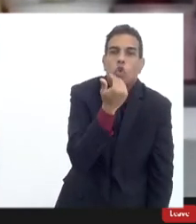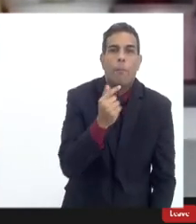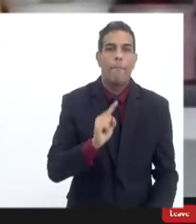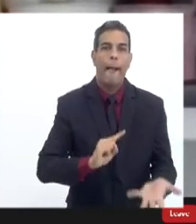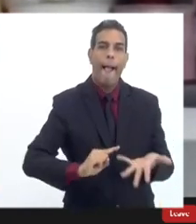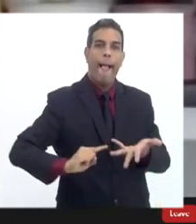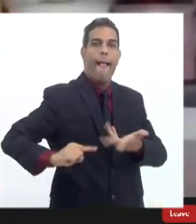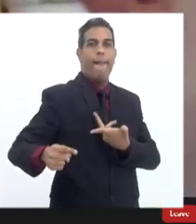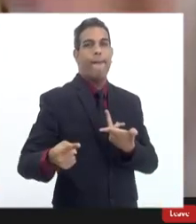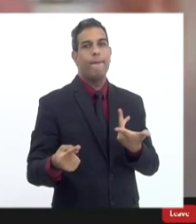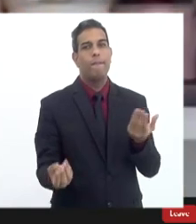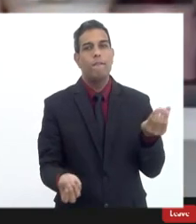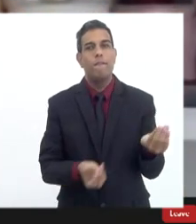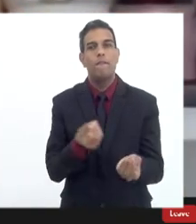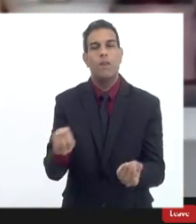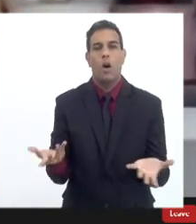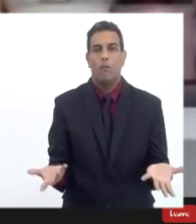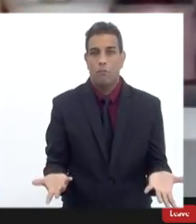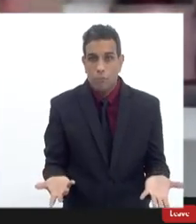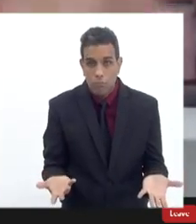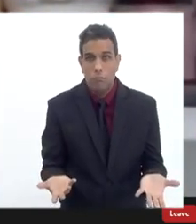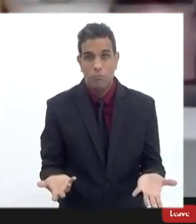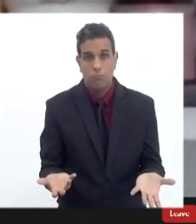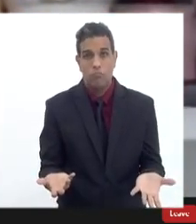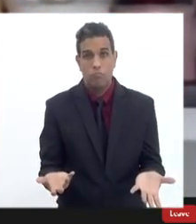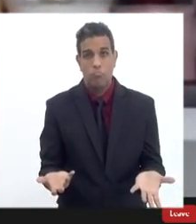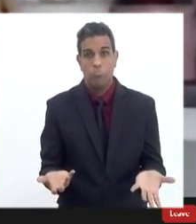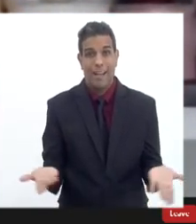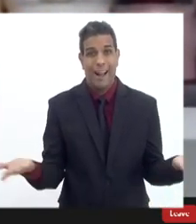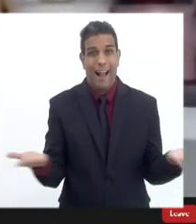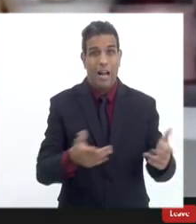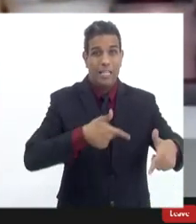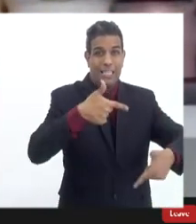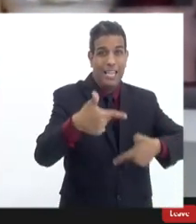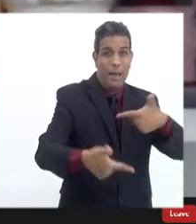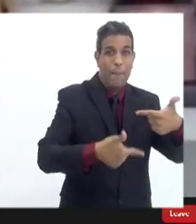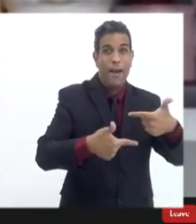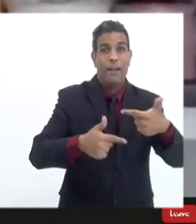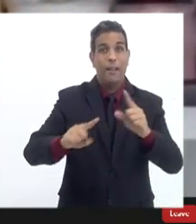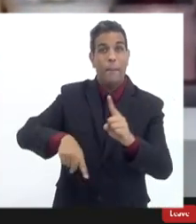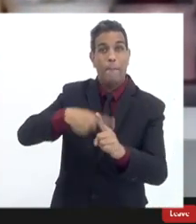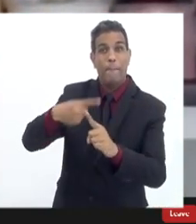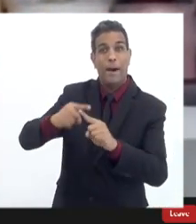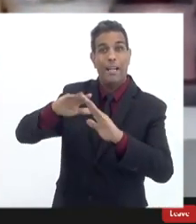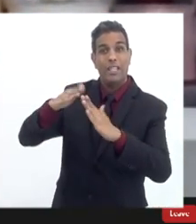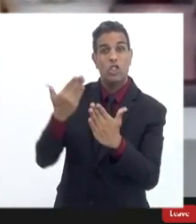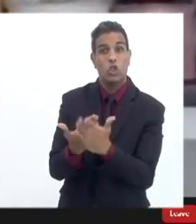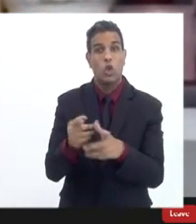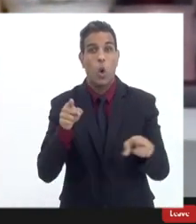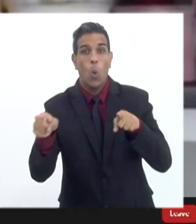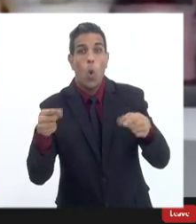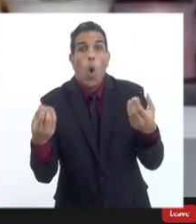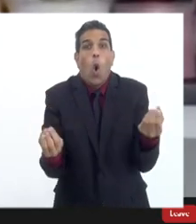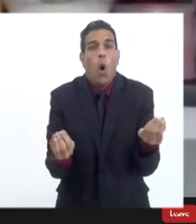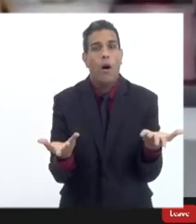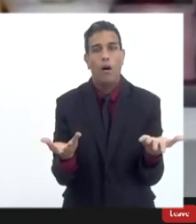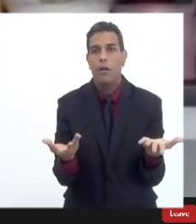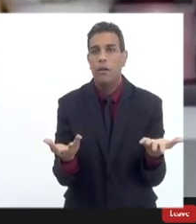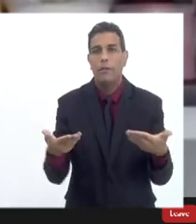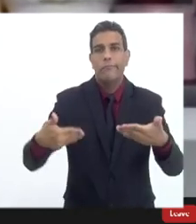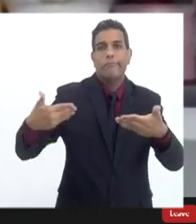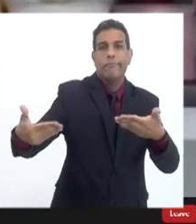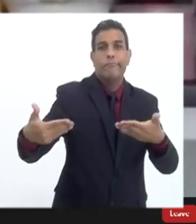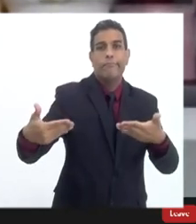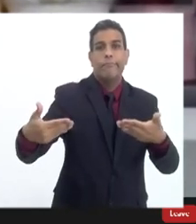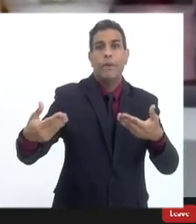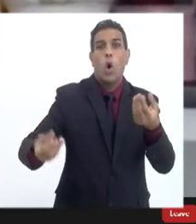produzindo a presença associada no mundo do trabalho e na escola, a gente não tem como ir muito adiante